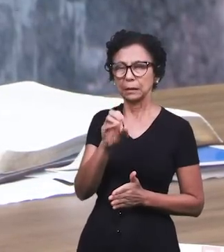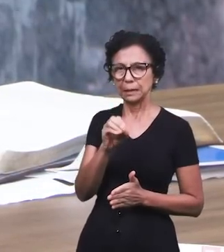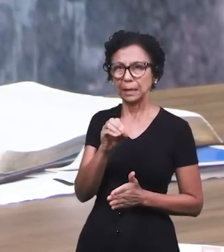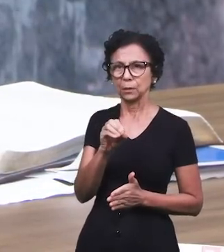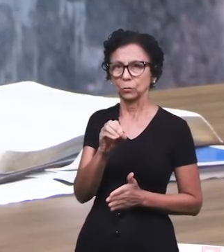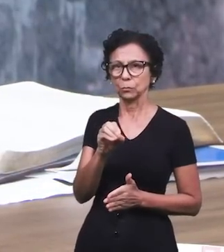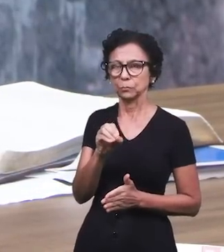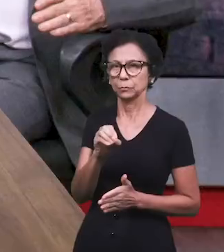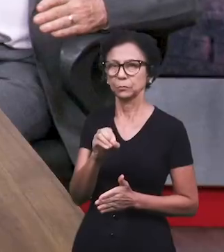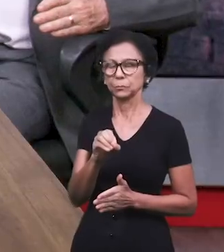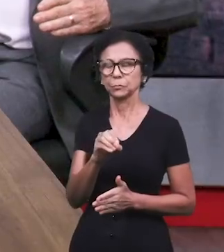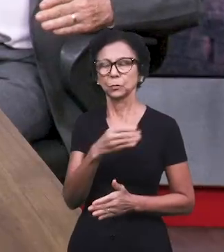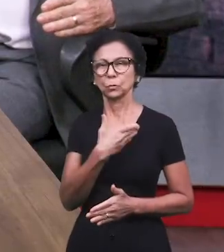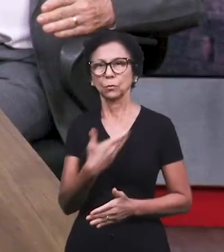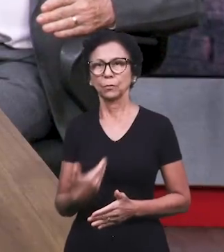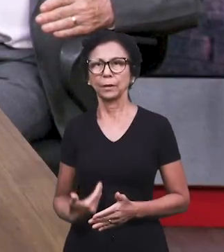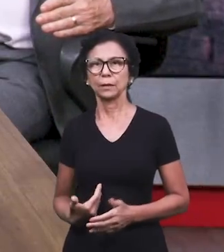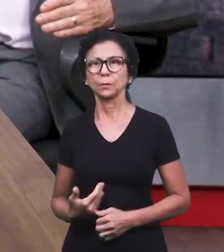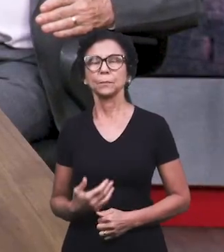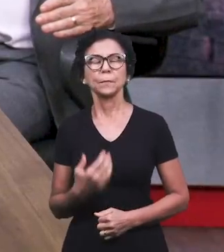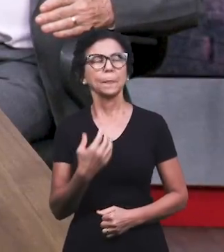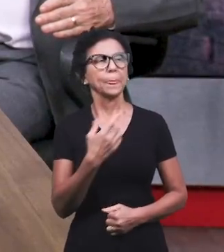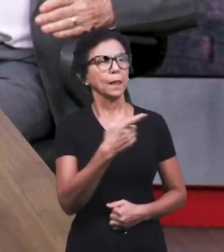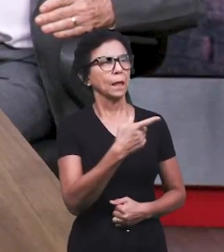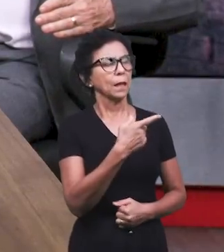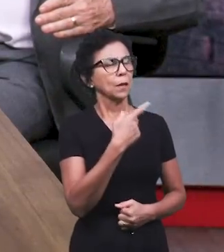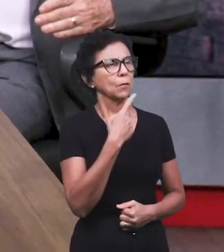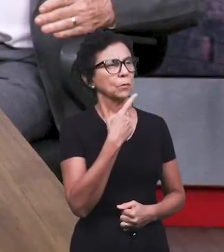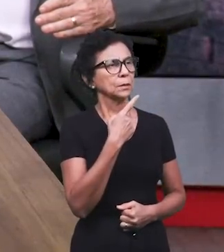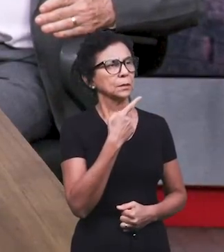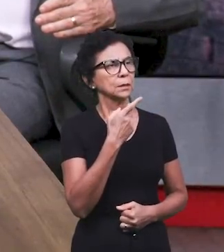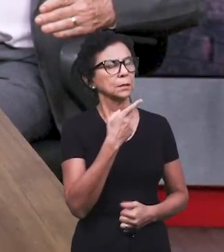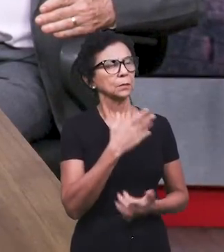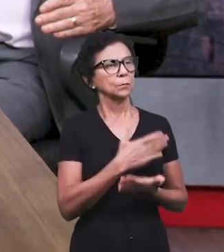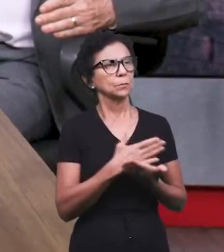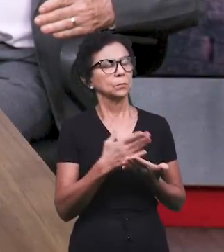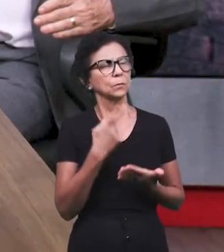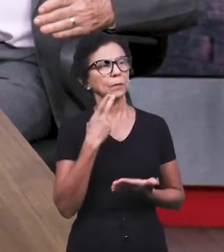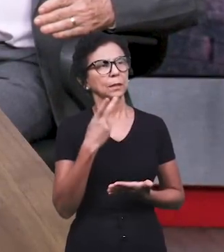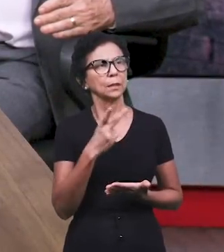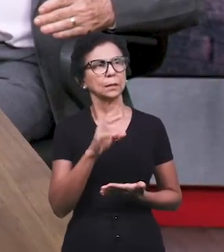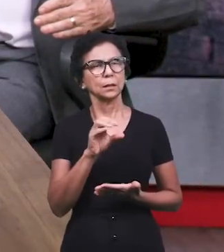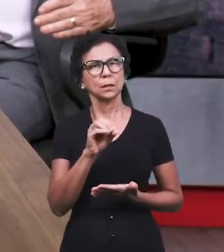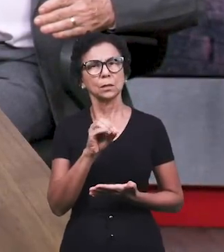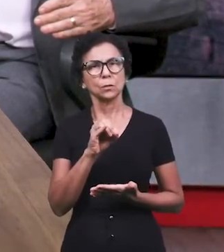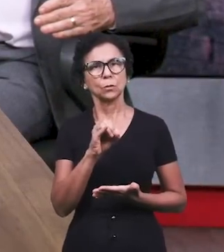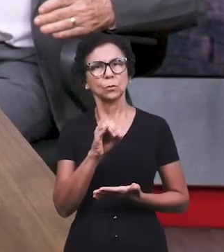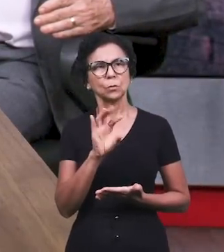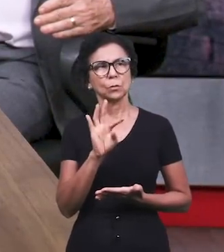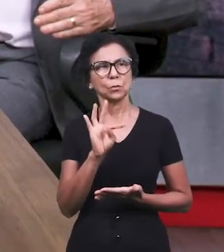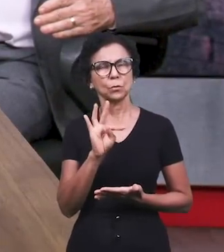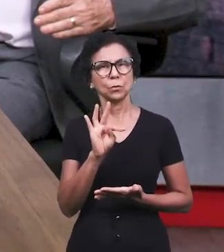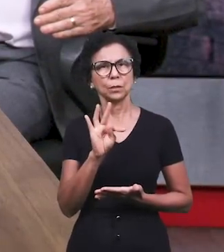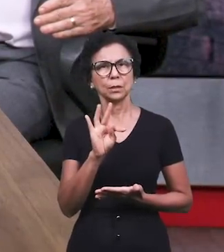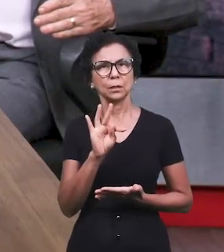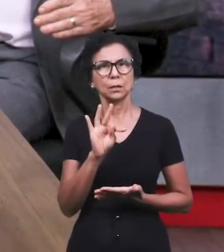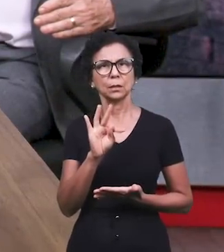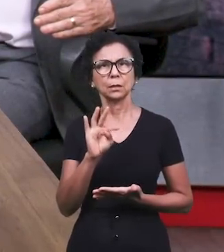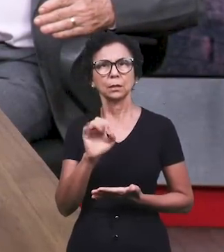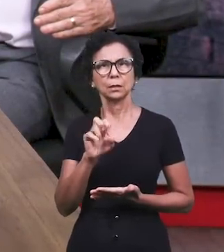A propósito, você começou dizendo que Otávio Augusto era o imperador na época